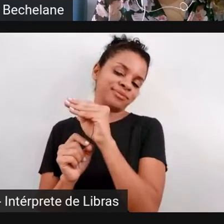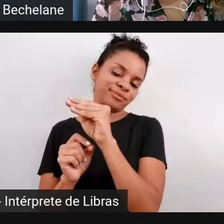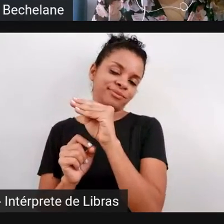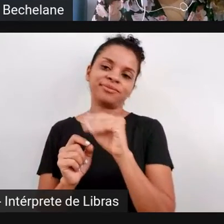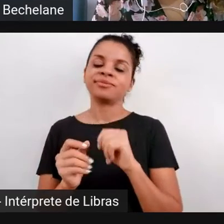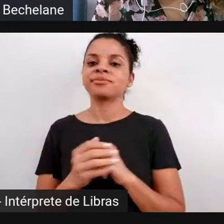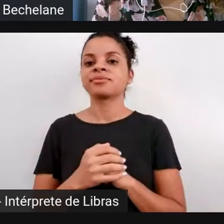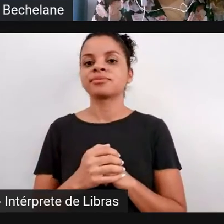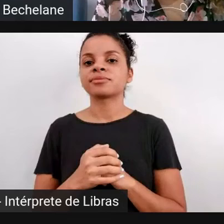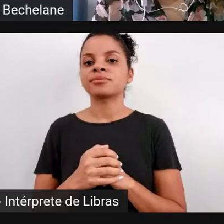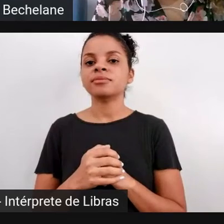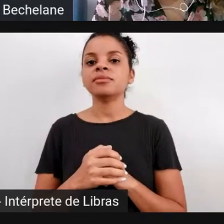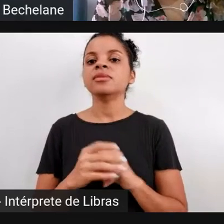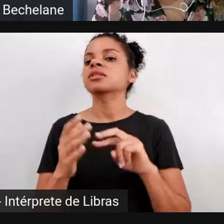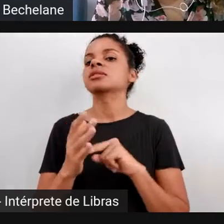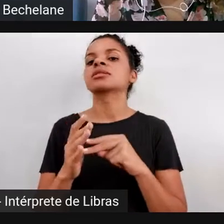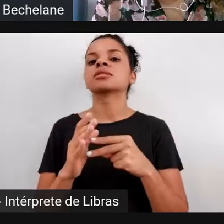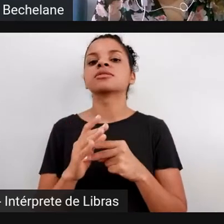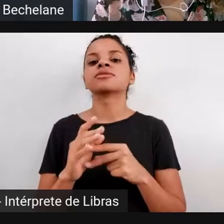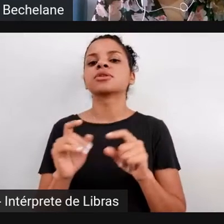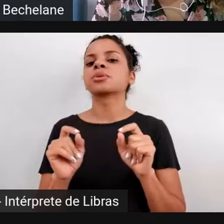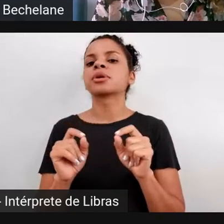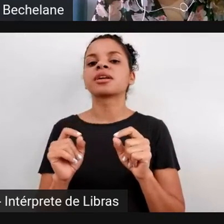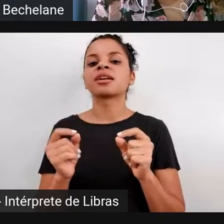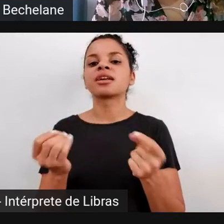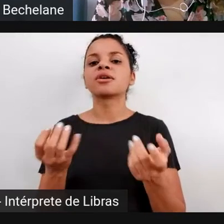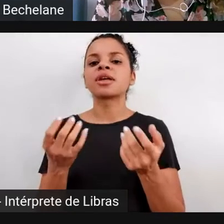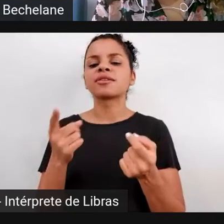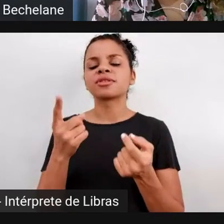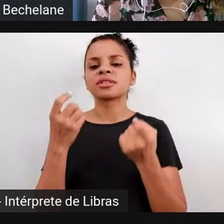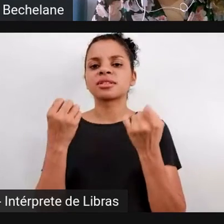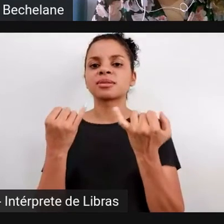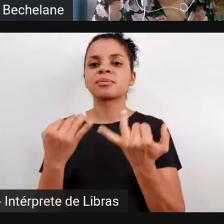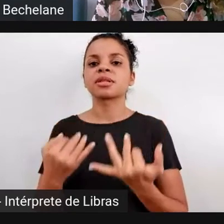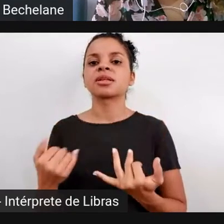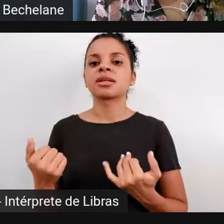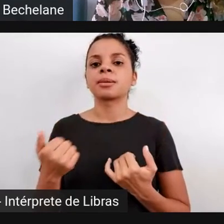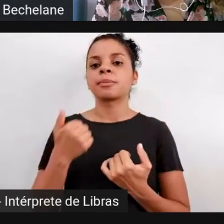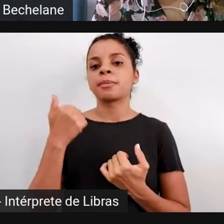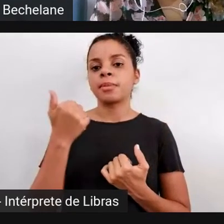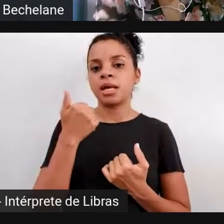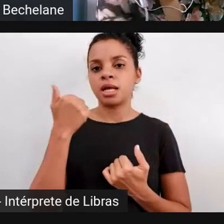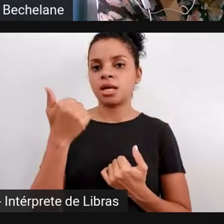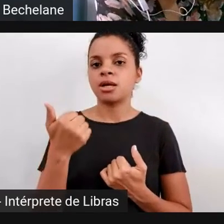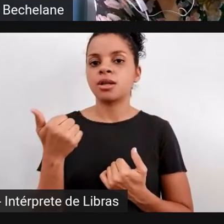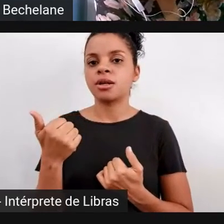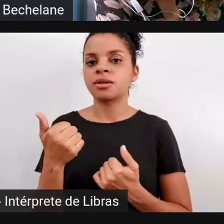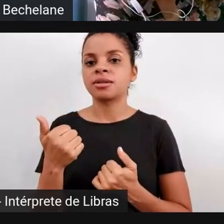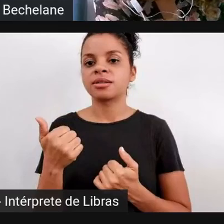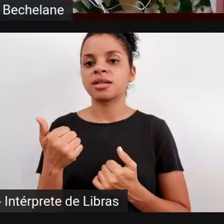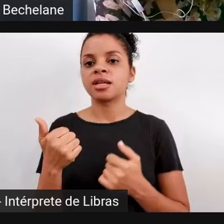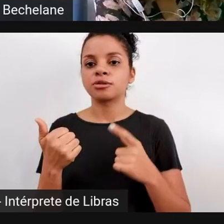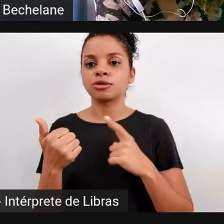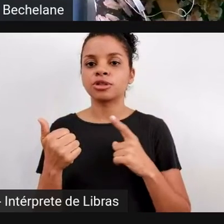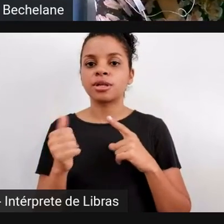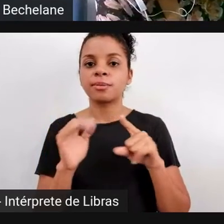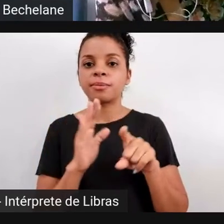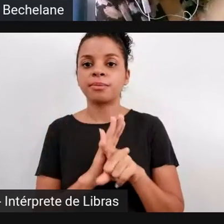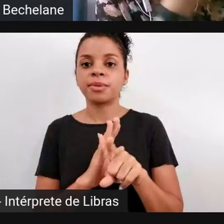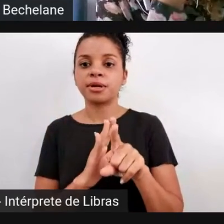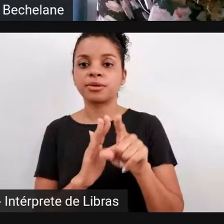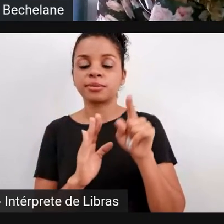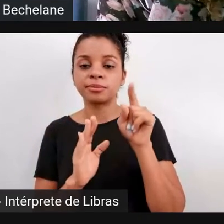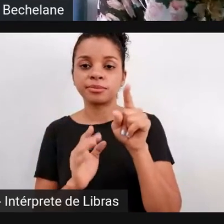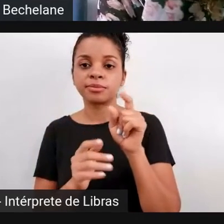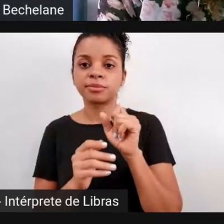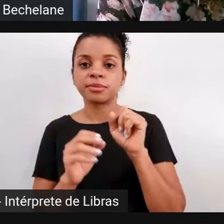E eu queria que você me falasse um pouquinho mais disso. Eu tinha dirigido uma outra pergunta para você sobre esse caráter